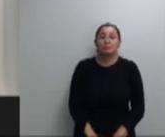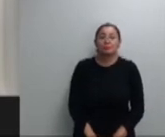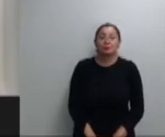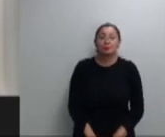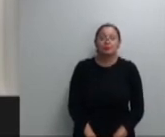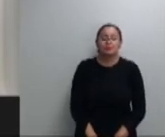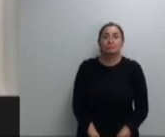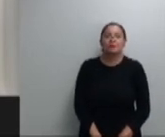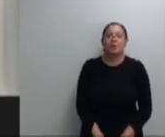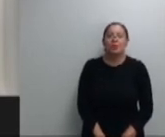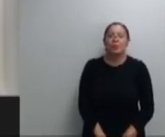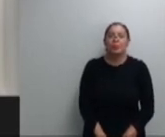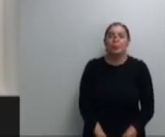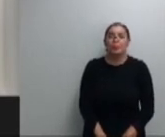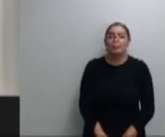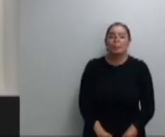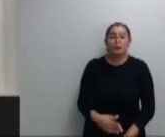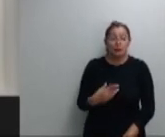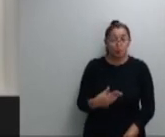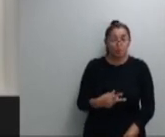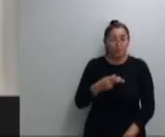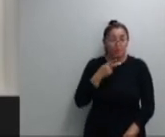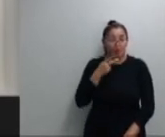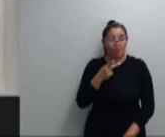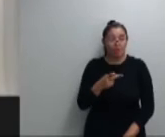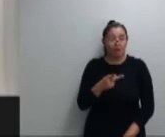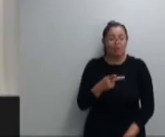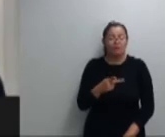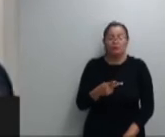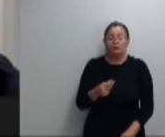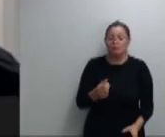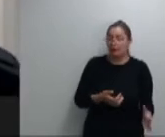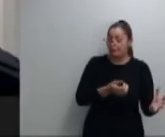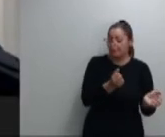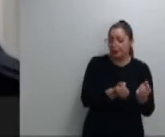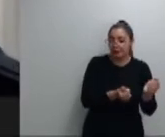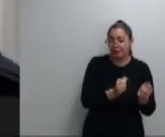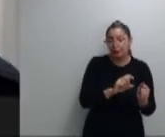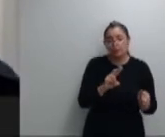Nós podemos afirmar que se a alienação da máquina ou do veículo se dá